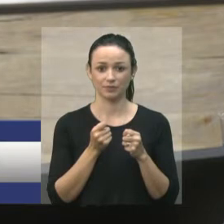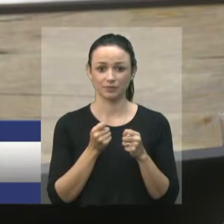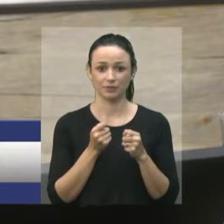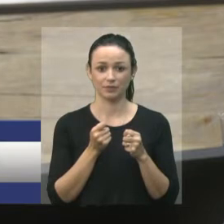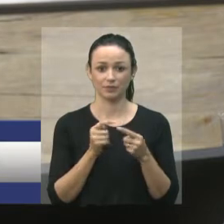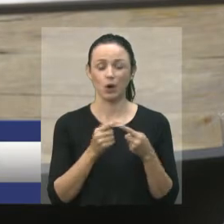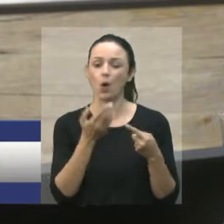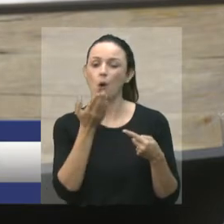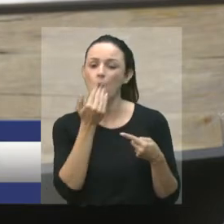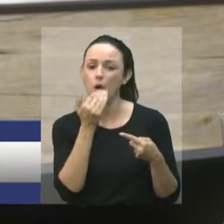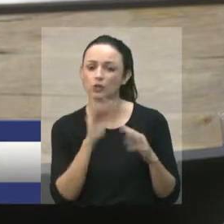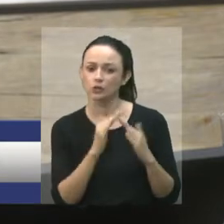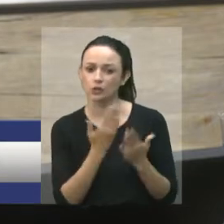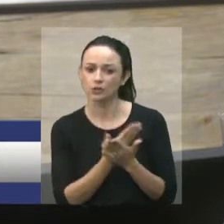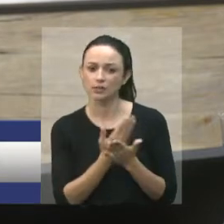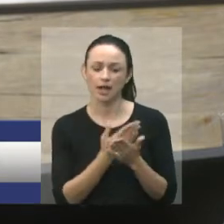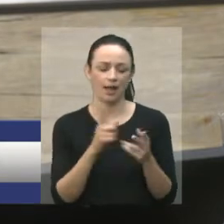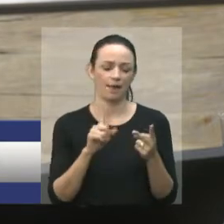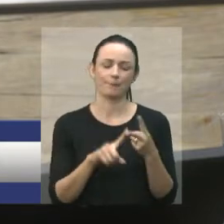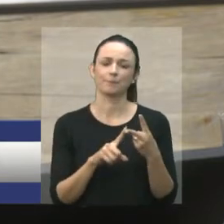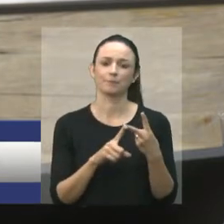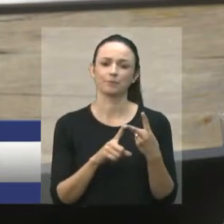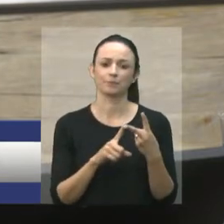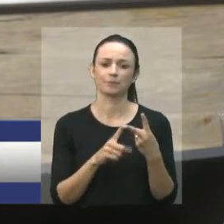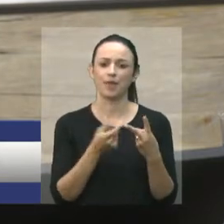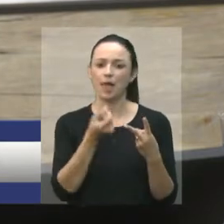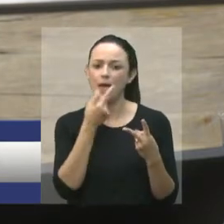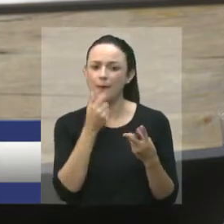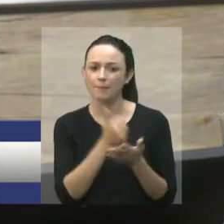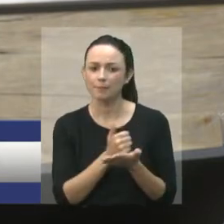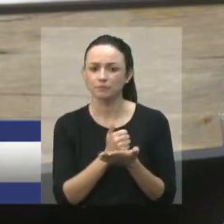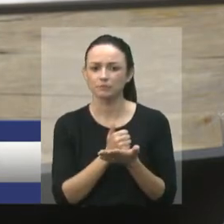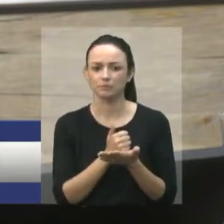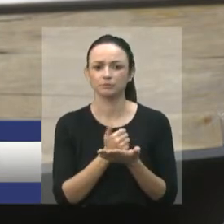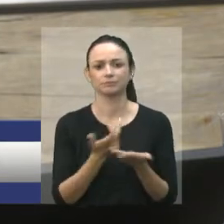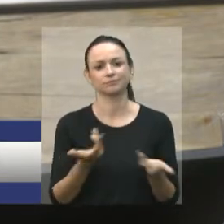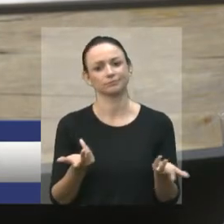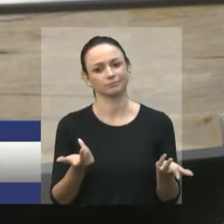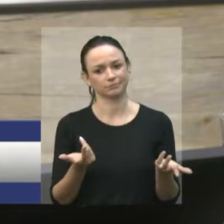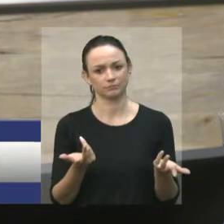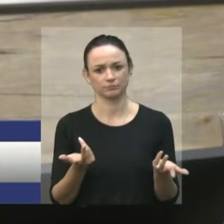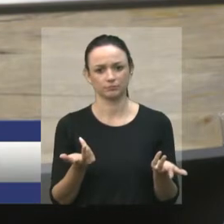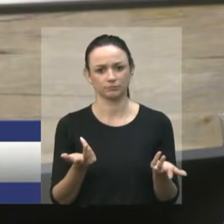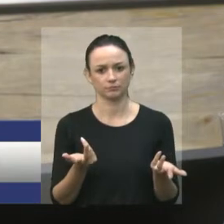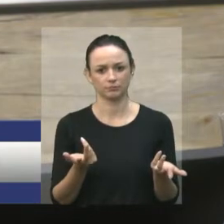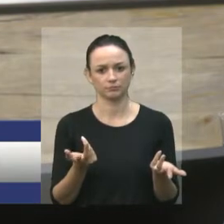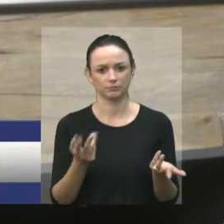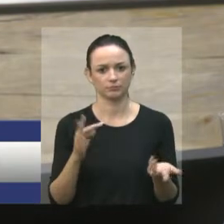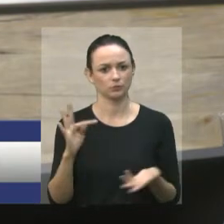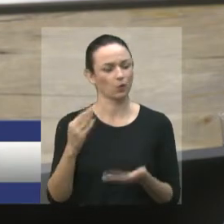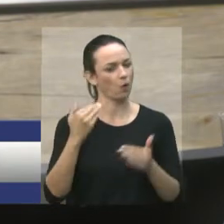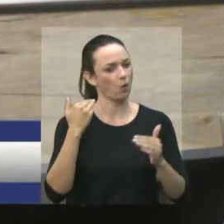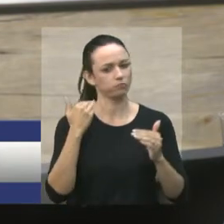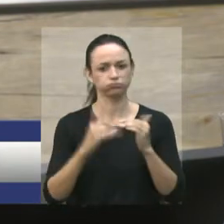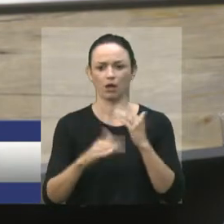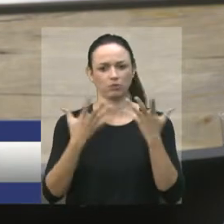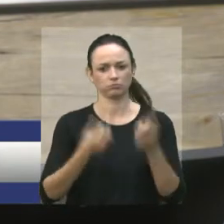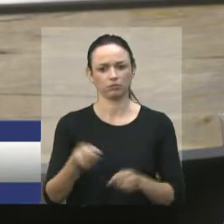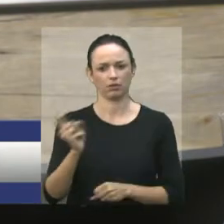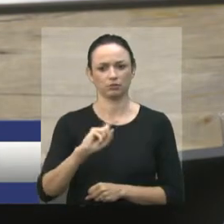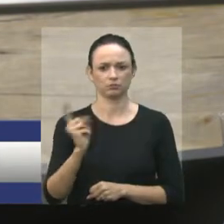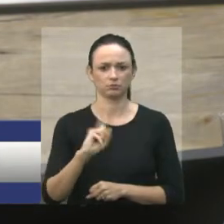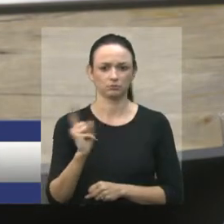merenda escolar, se for economizar em remédio, logicamente, que todo mundo é contra, vereador Luizinho